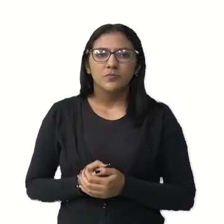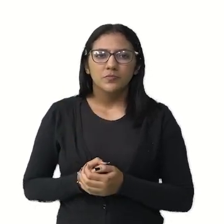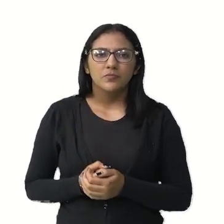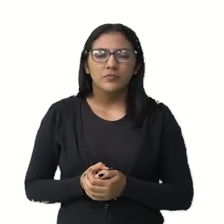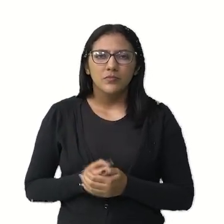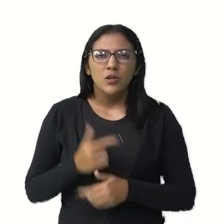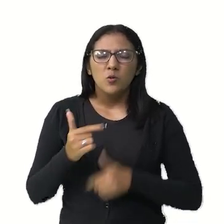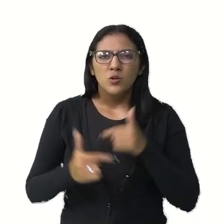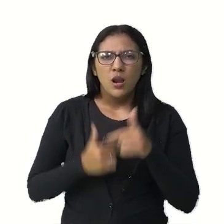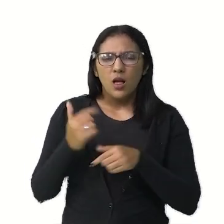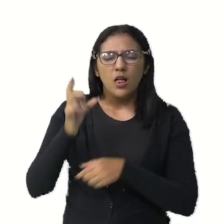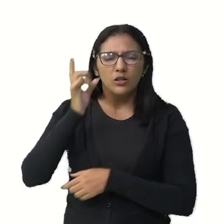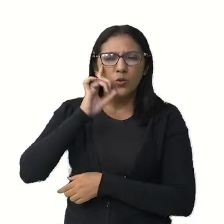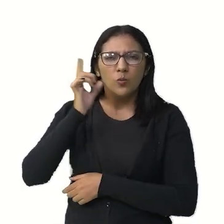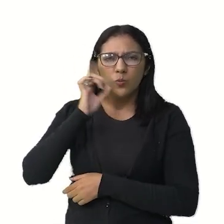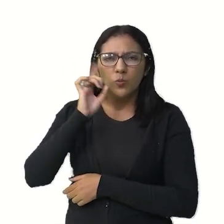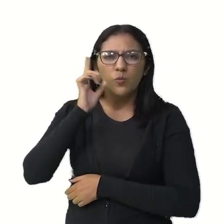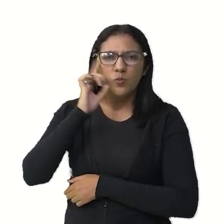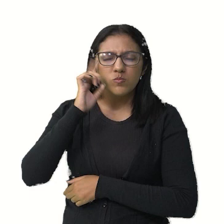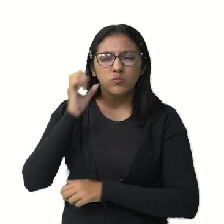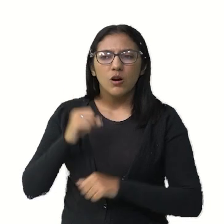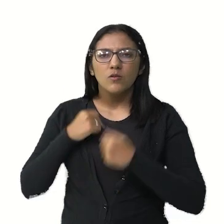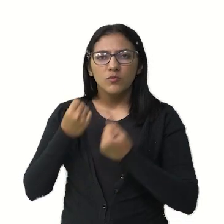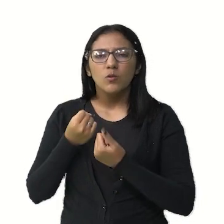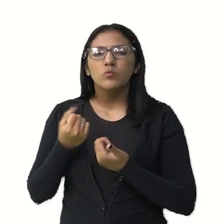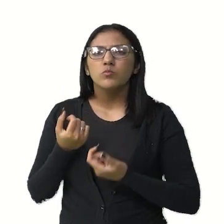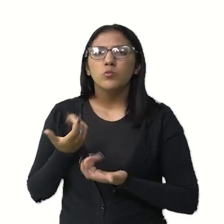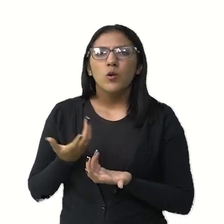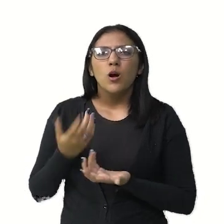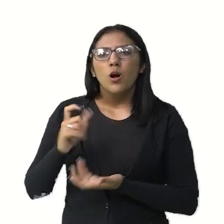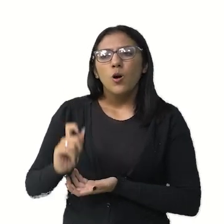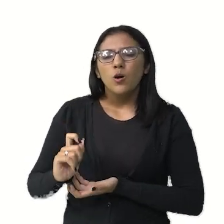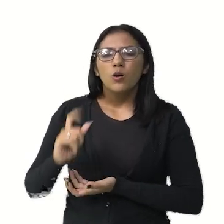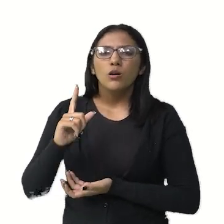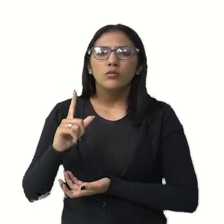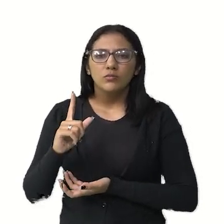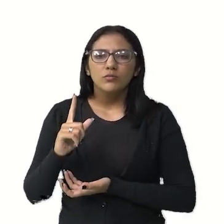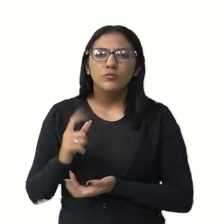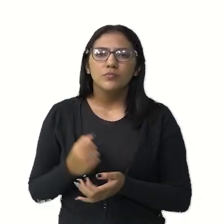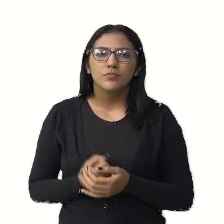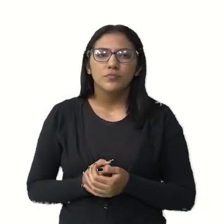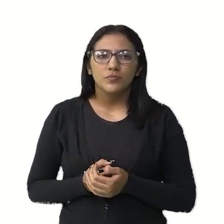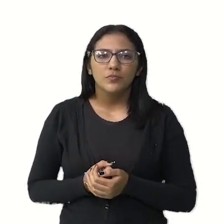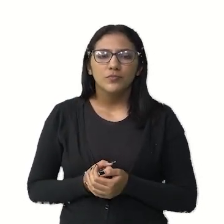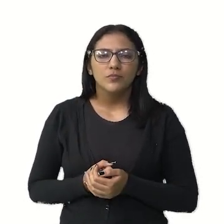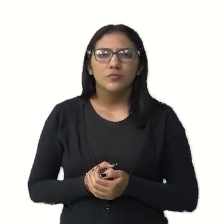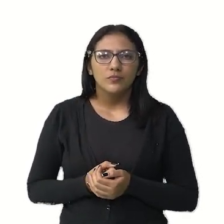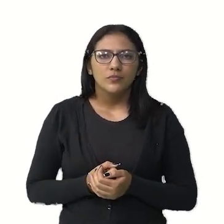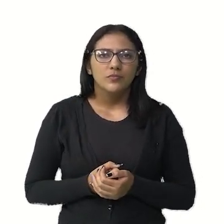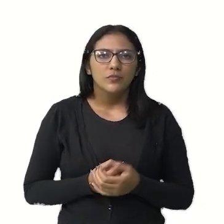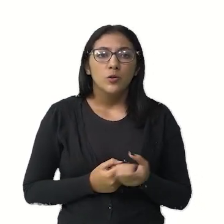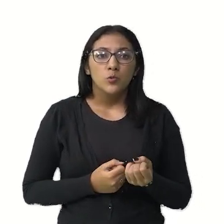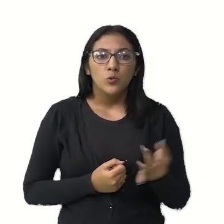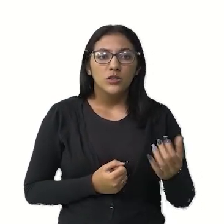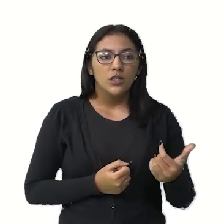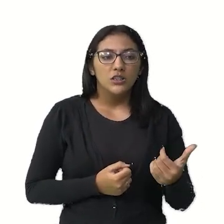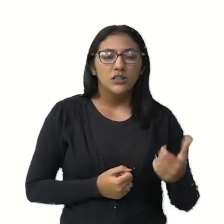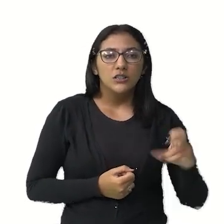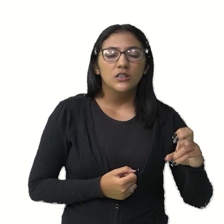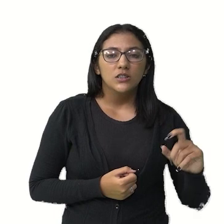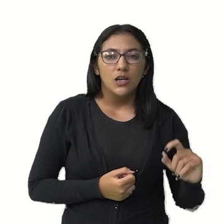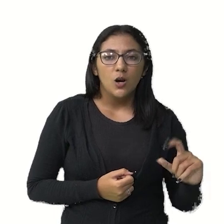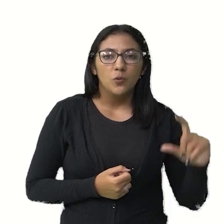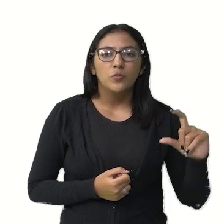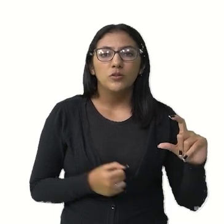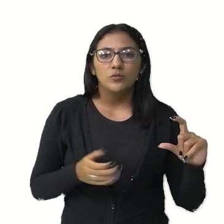qualificação, né? Eles trabalham com o mesmo empenho. Então é claro, né, que se aumentar a quantidade de operários, se espera que a